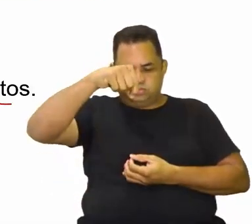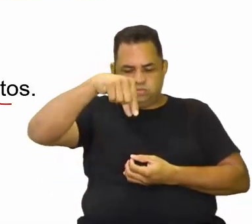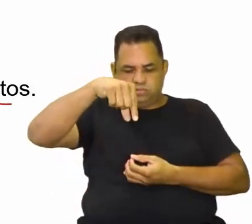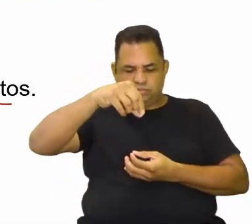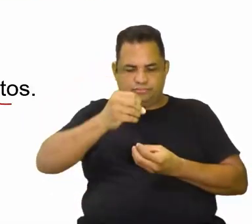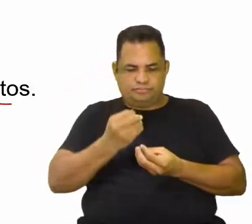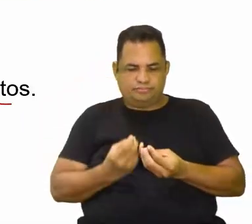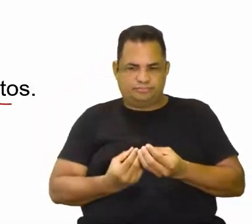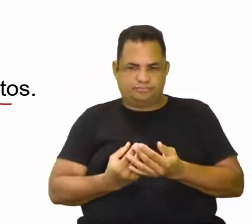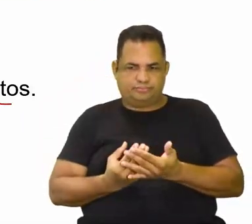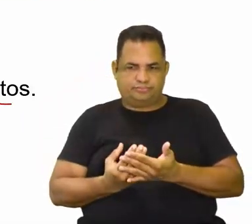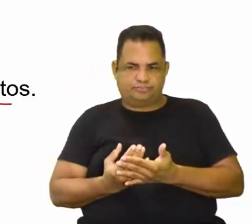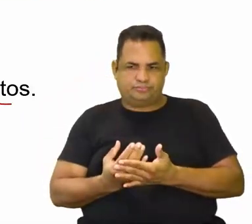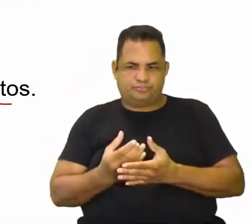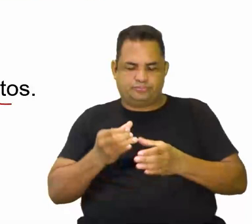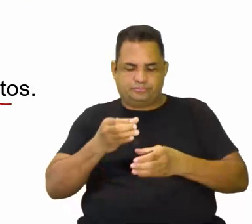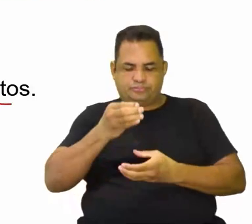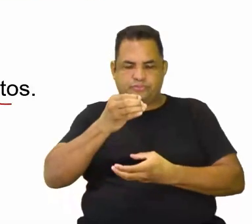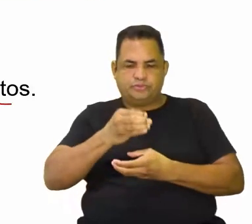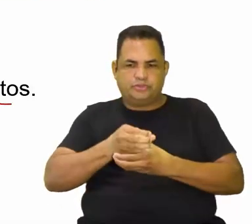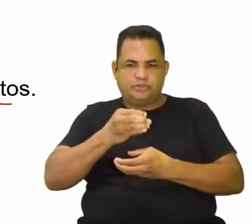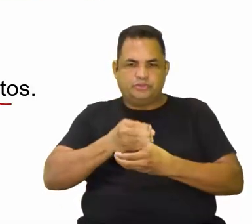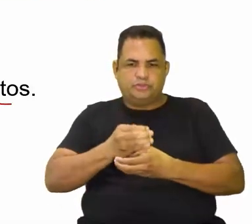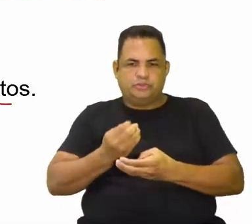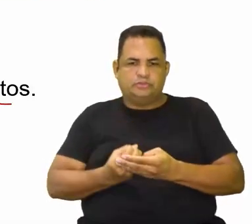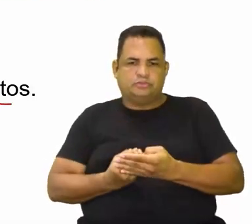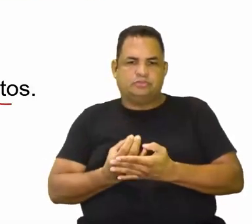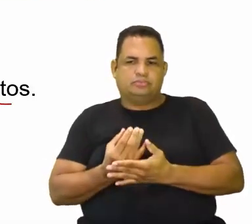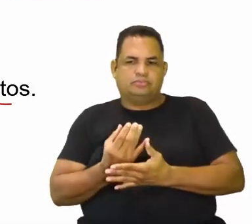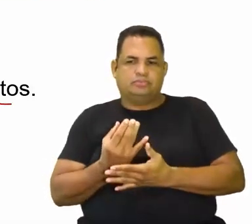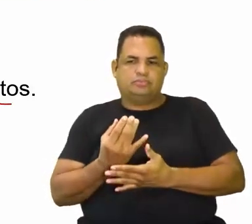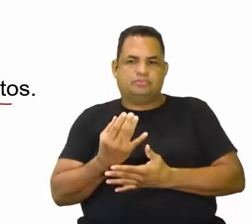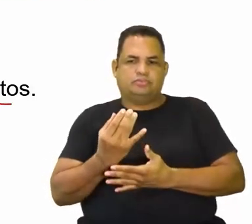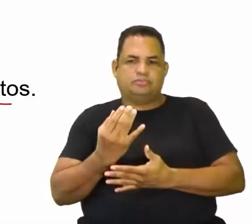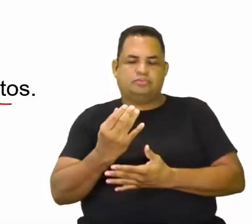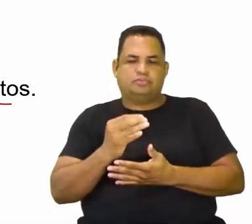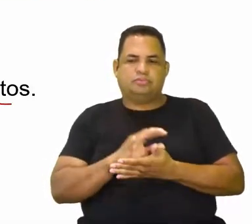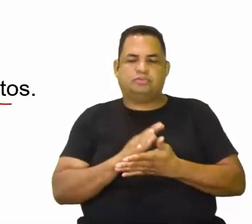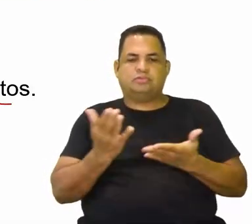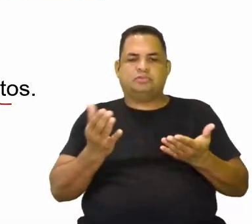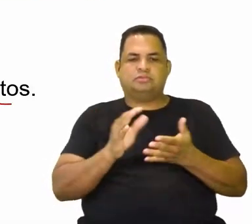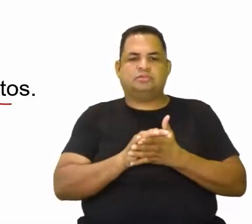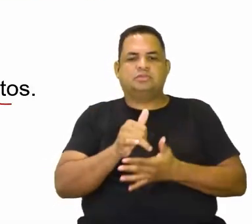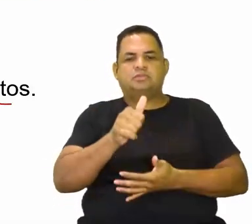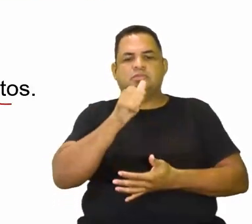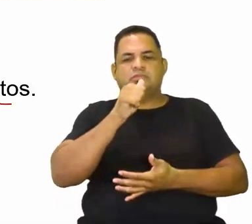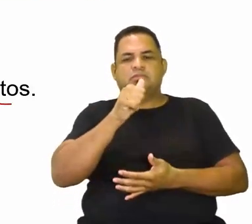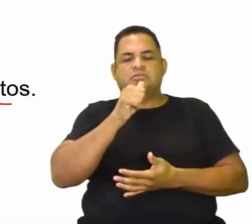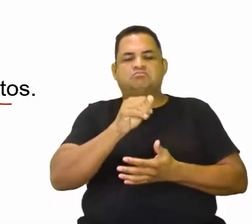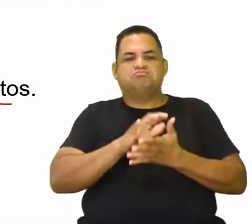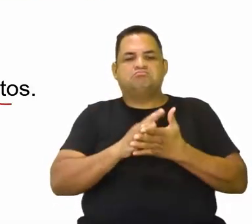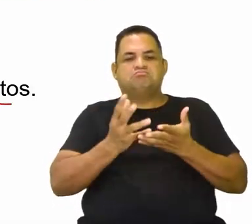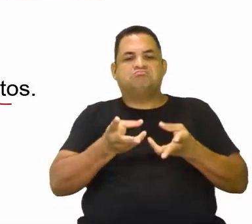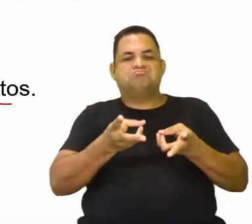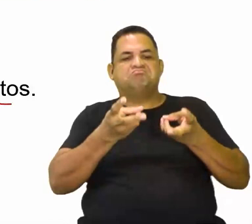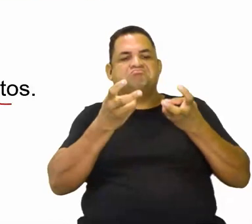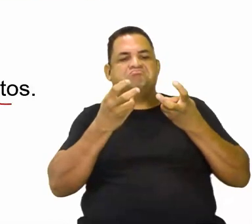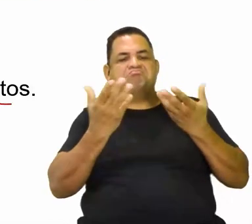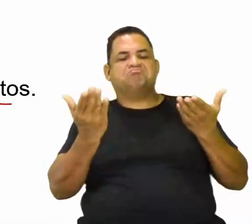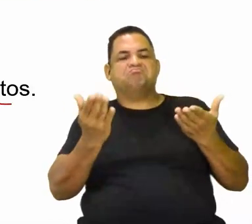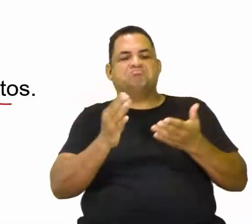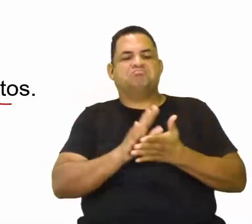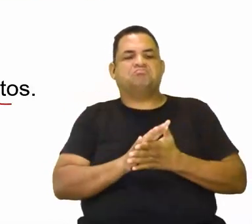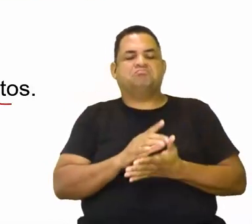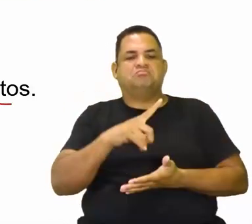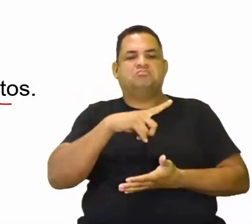em contato com a água. Isso aqui, garanto que você já deve ter visto, já deve ter tomado e nem ter se tocado que a gente